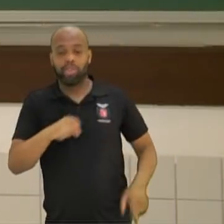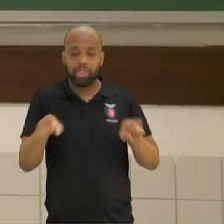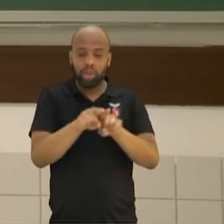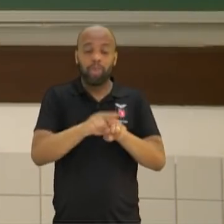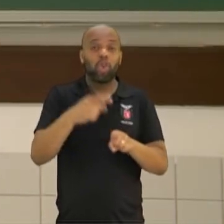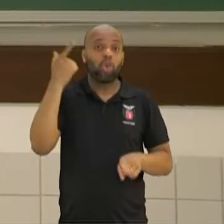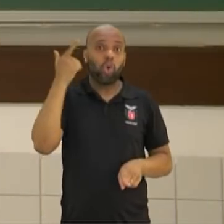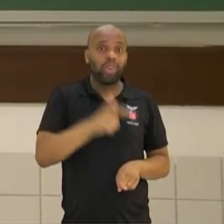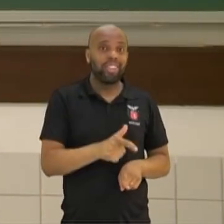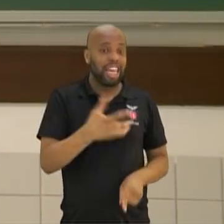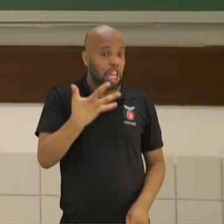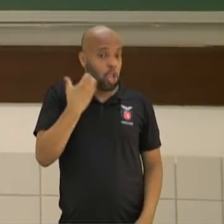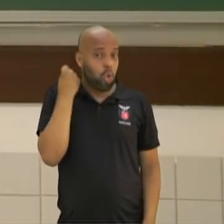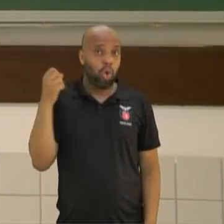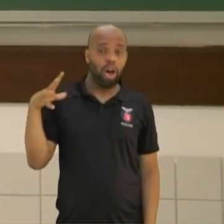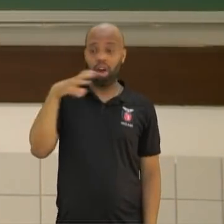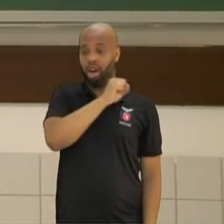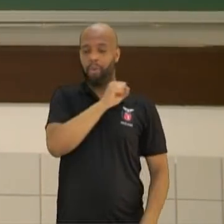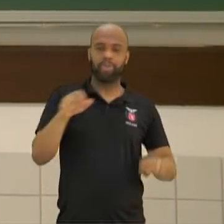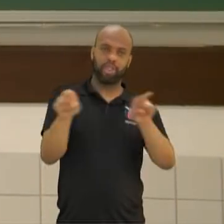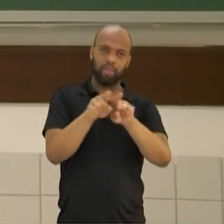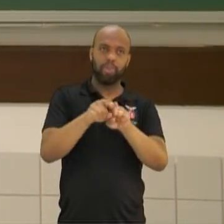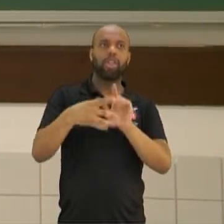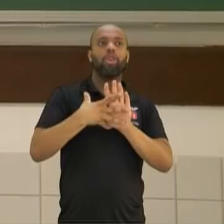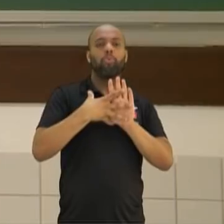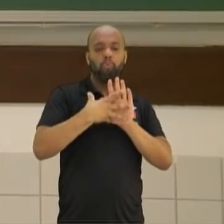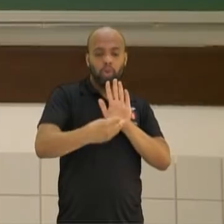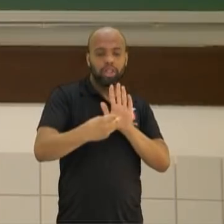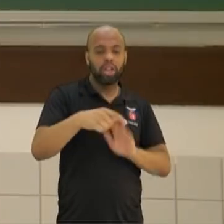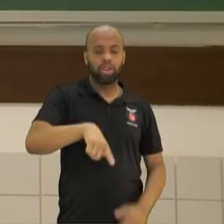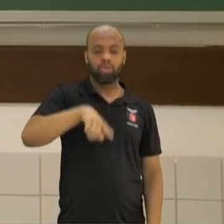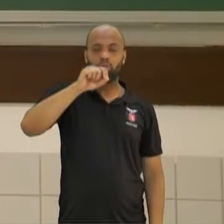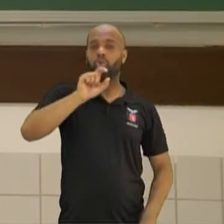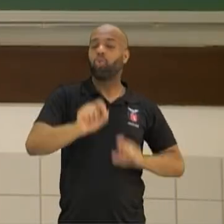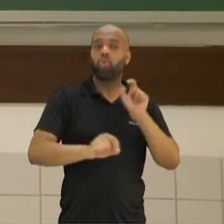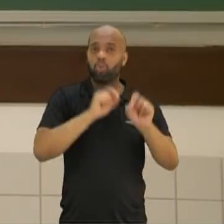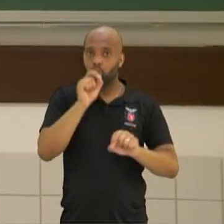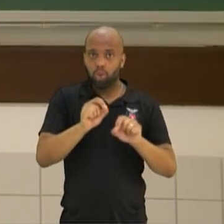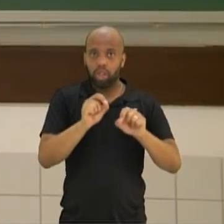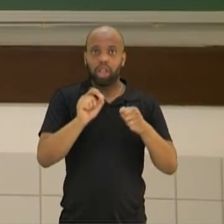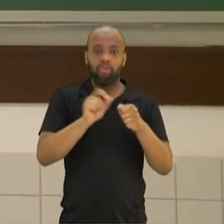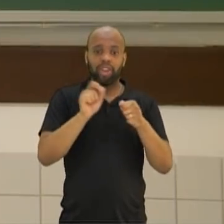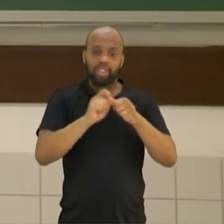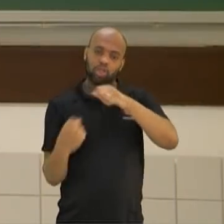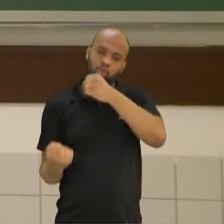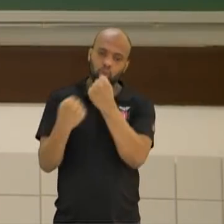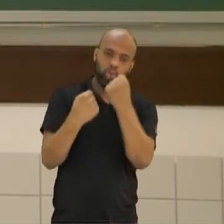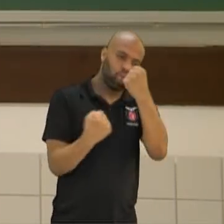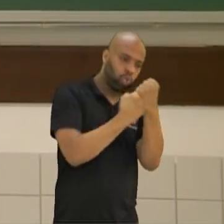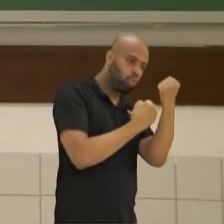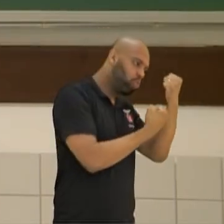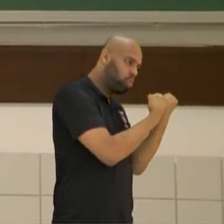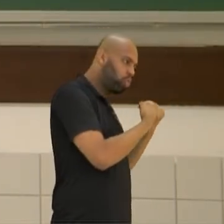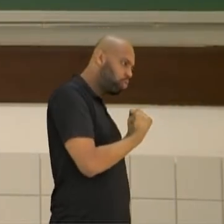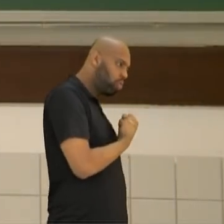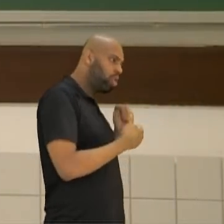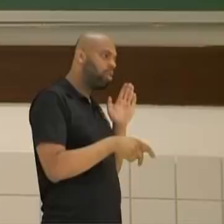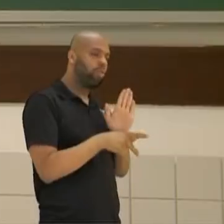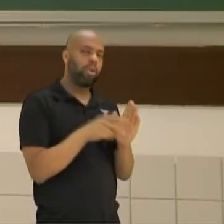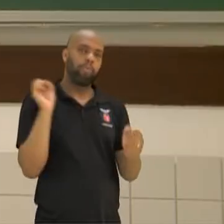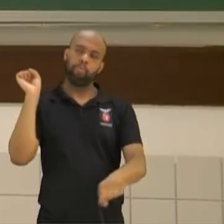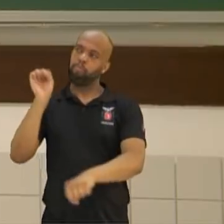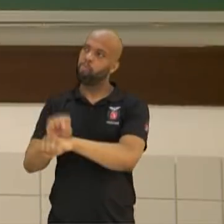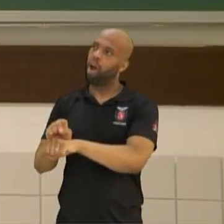um retorno rápido. Este modelo a ser escolhido foi o de substituição de importação, que nada mais